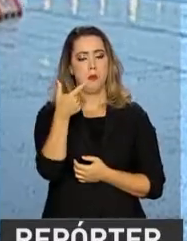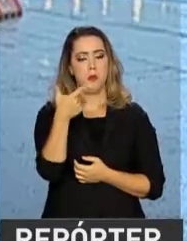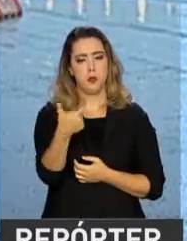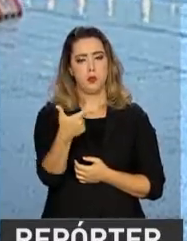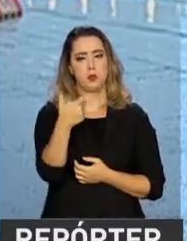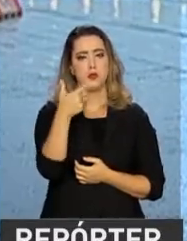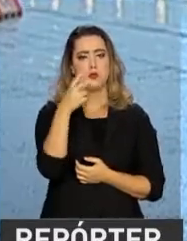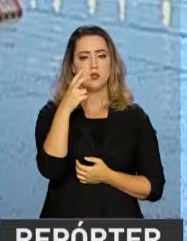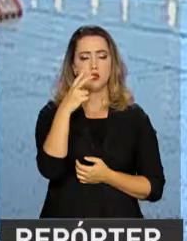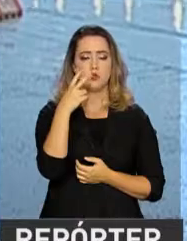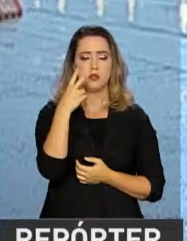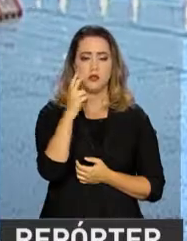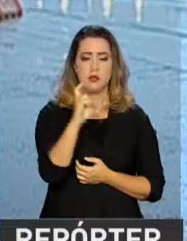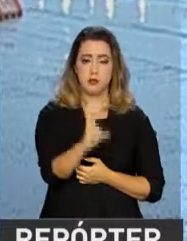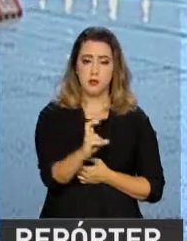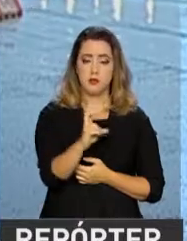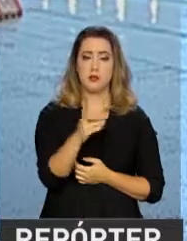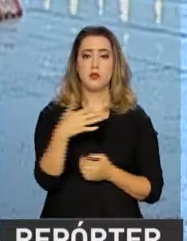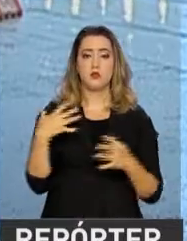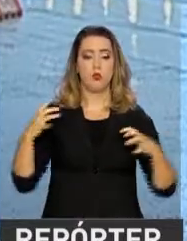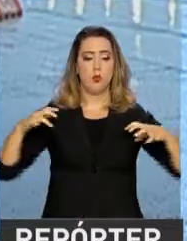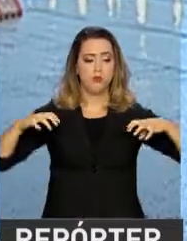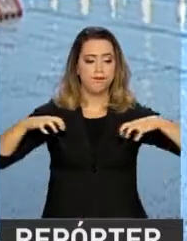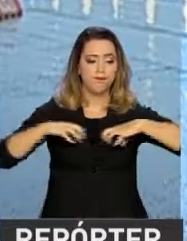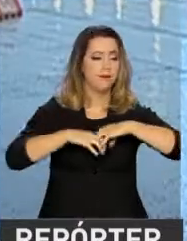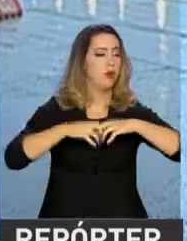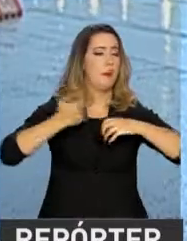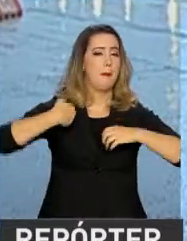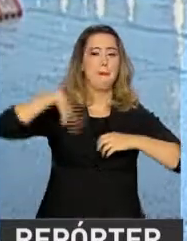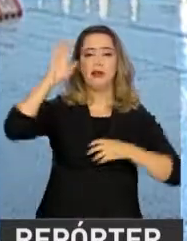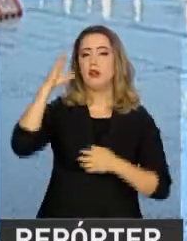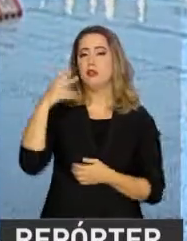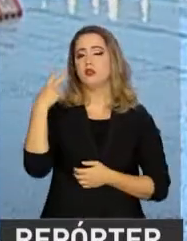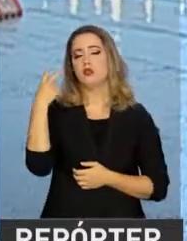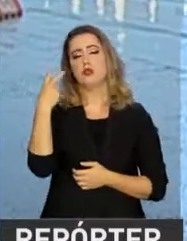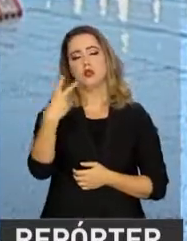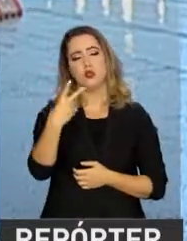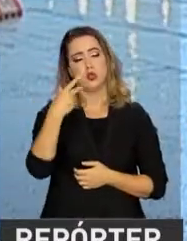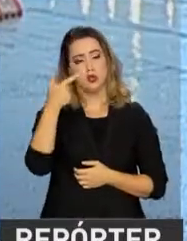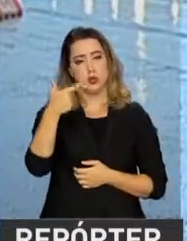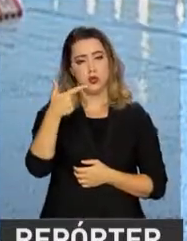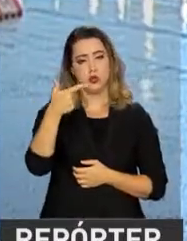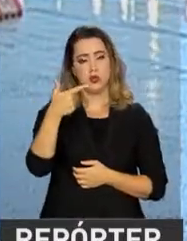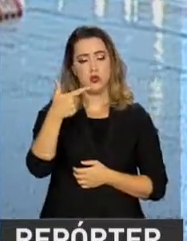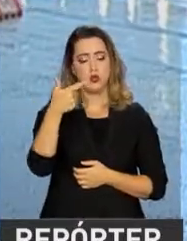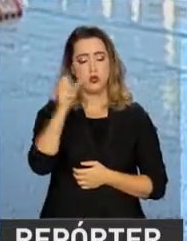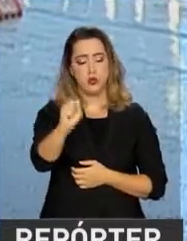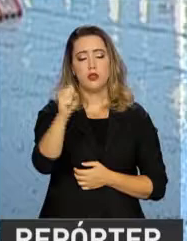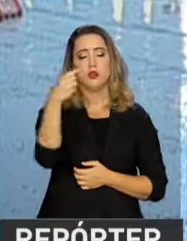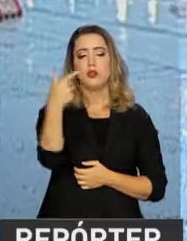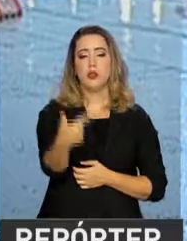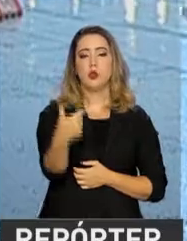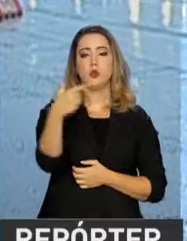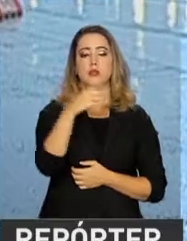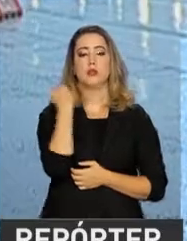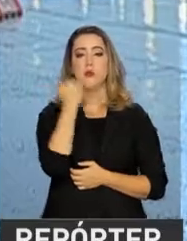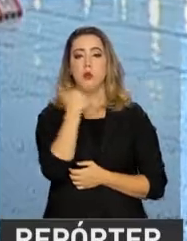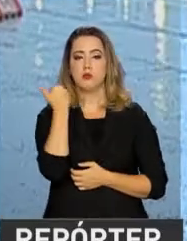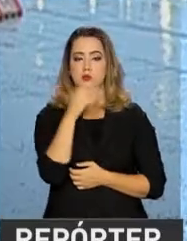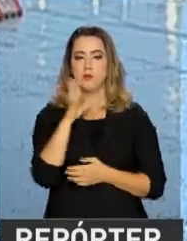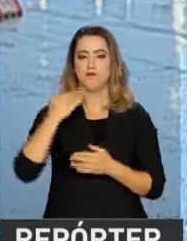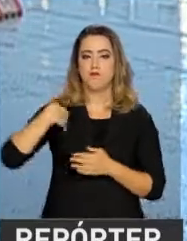1.225 acidentes com mais de mil e duzentas pessoas feridas e 82 mortes ao todo foram